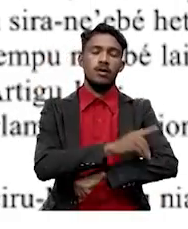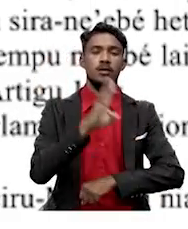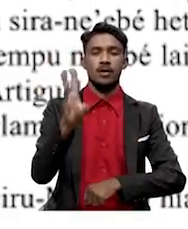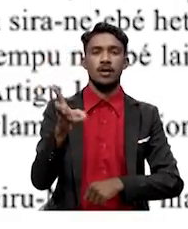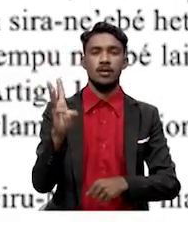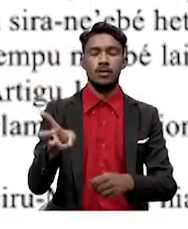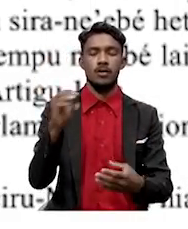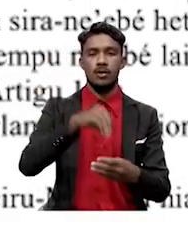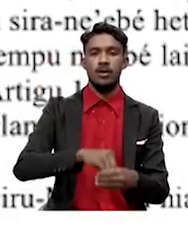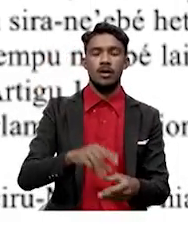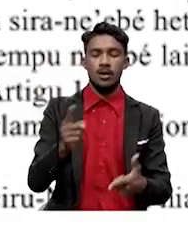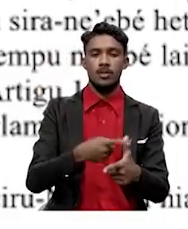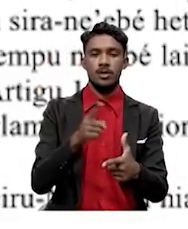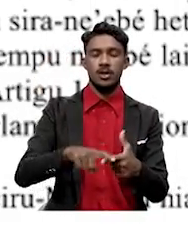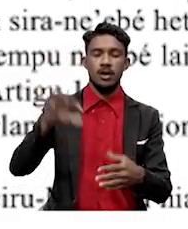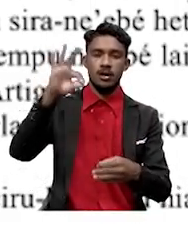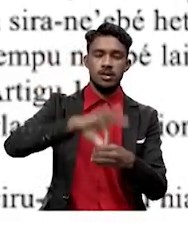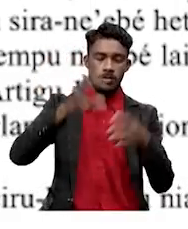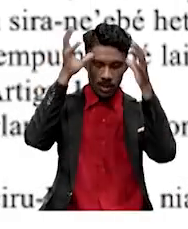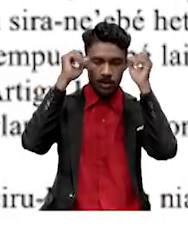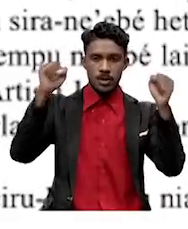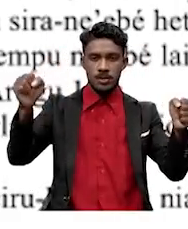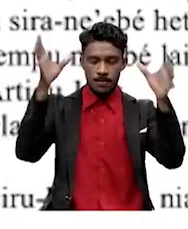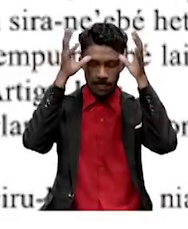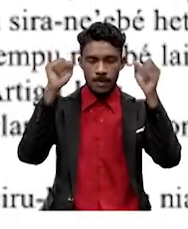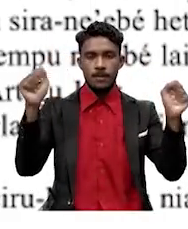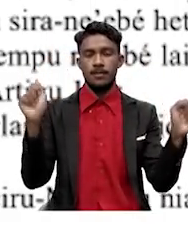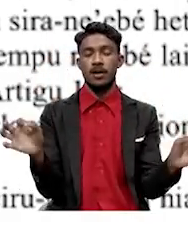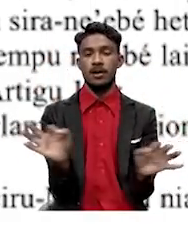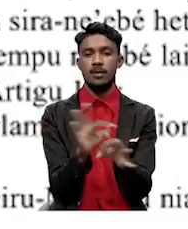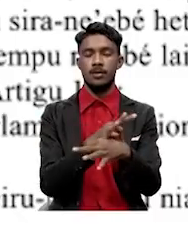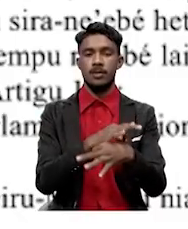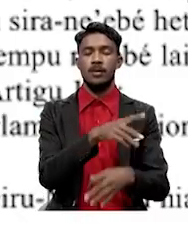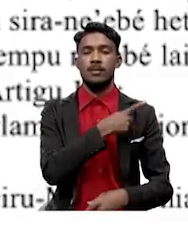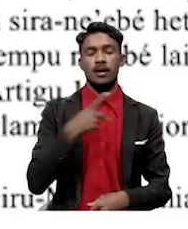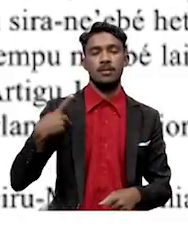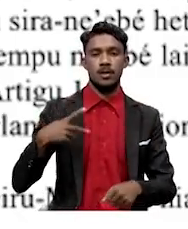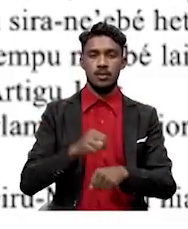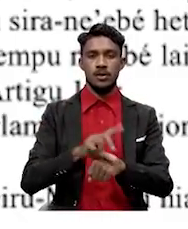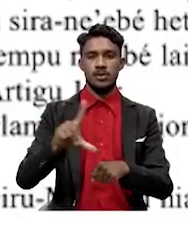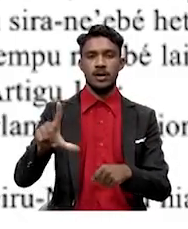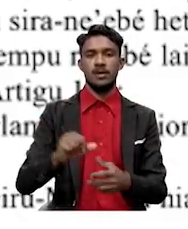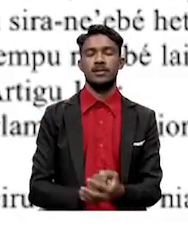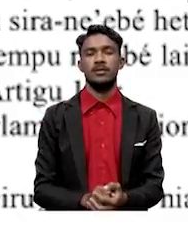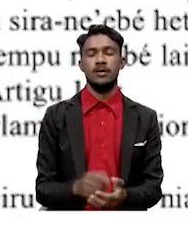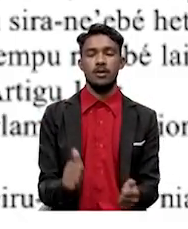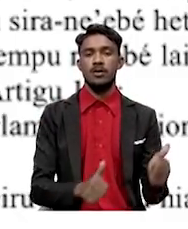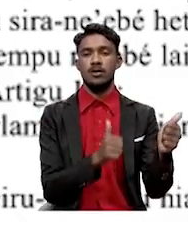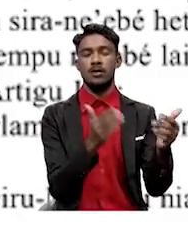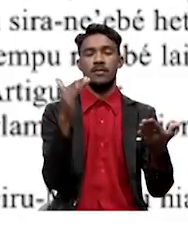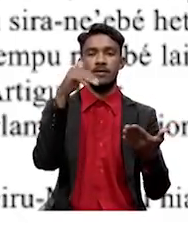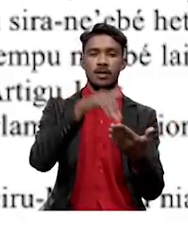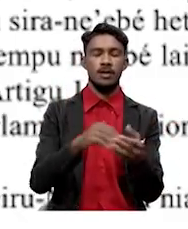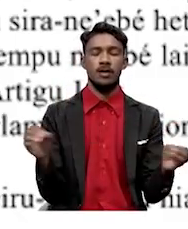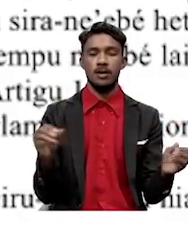depois de eleição parlamentar, presidente bele dissolve parlamento nacional. Mutui fali mak la